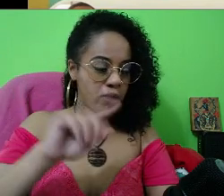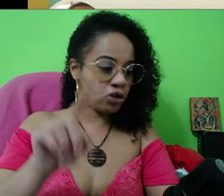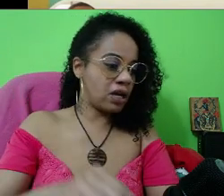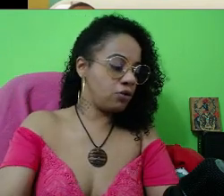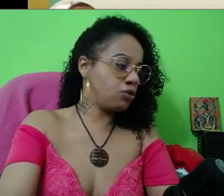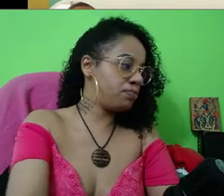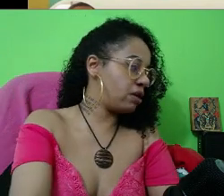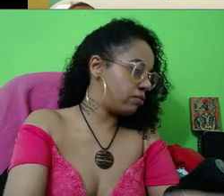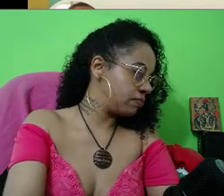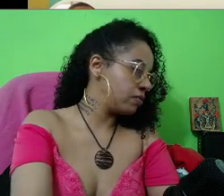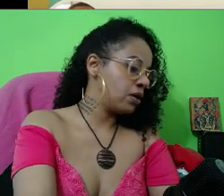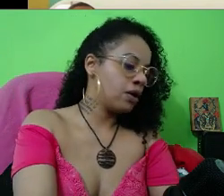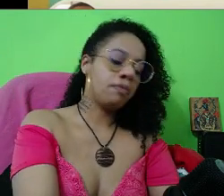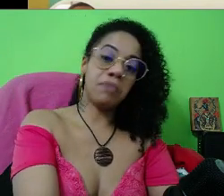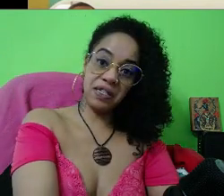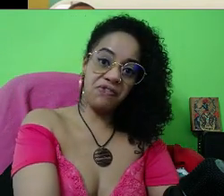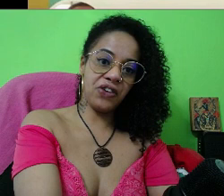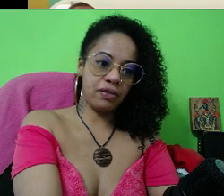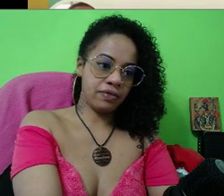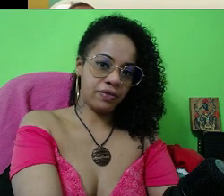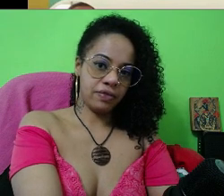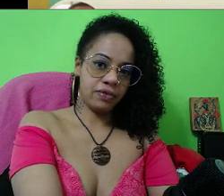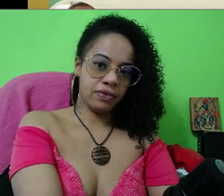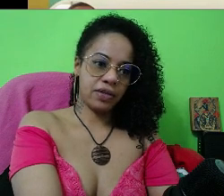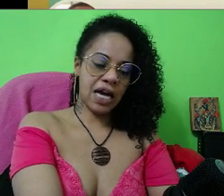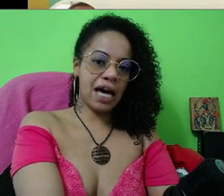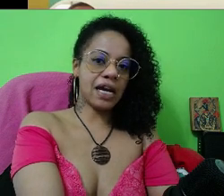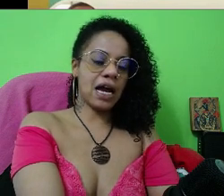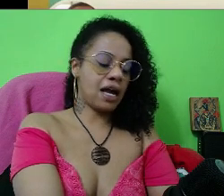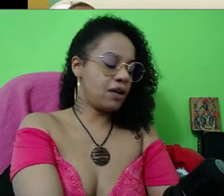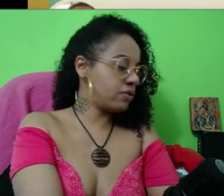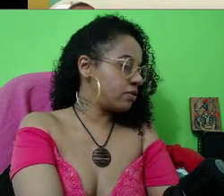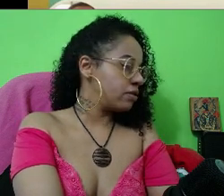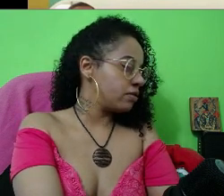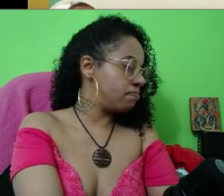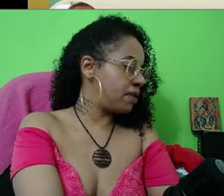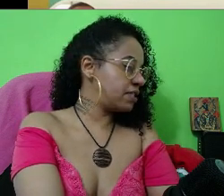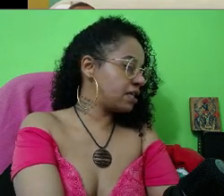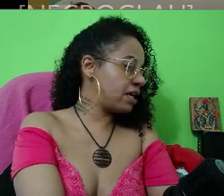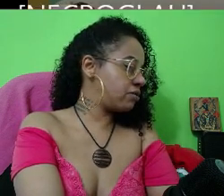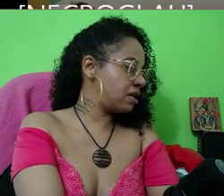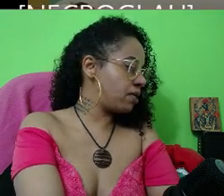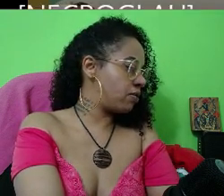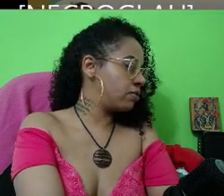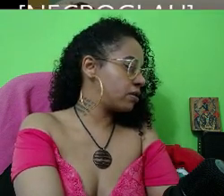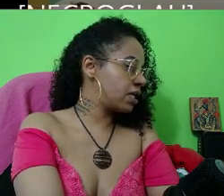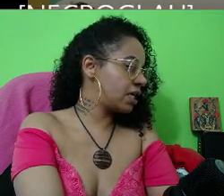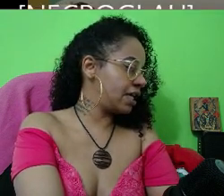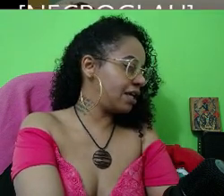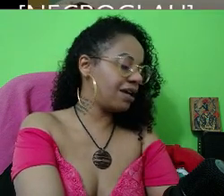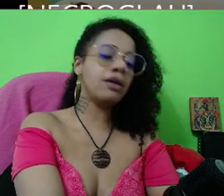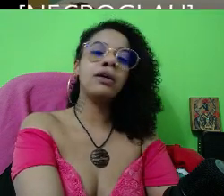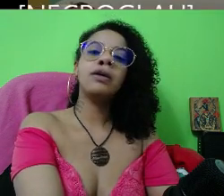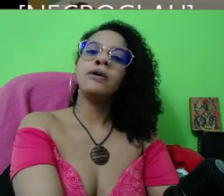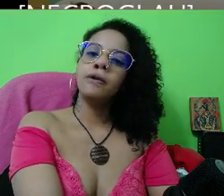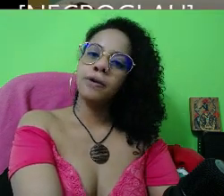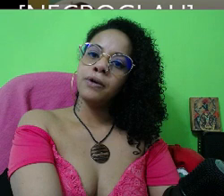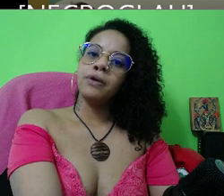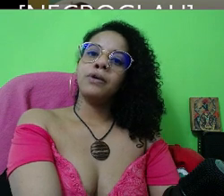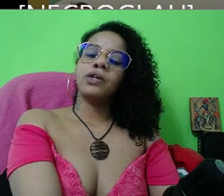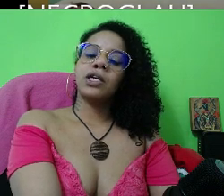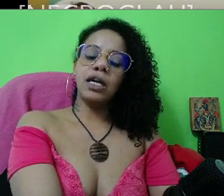não pode colar no grupinho não mas enfim benza Deus hein meu que